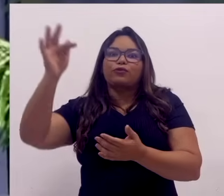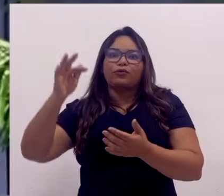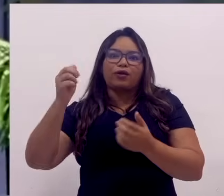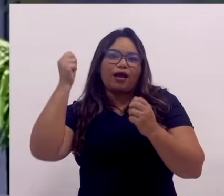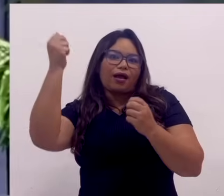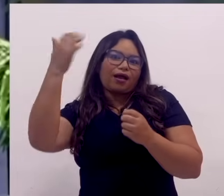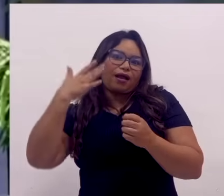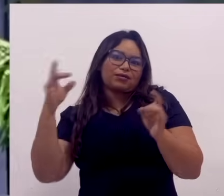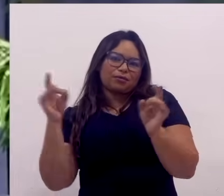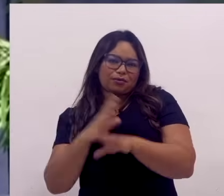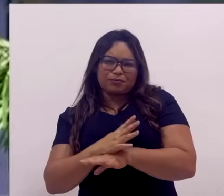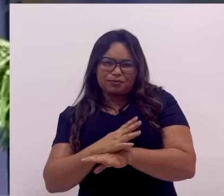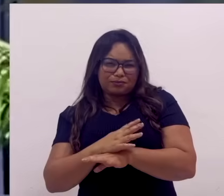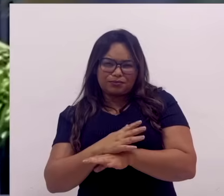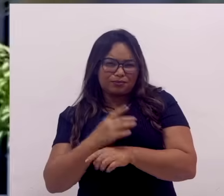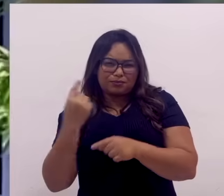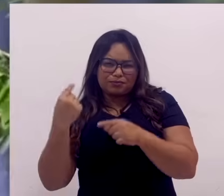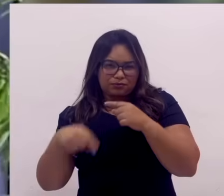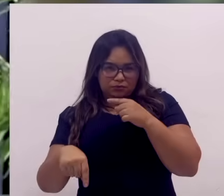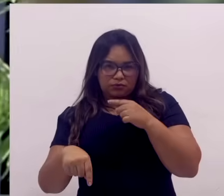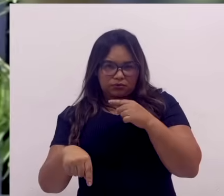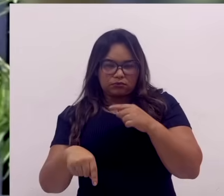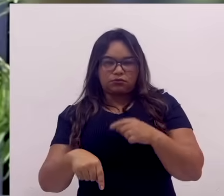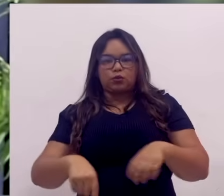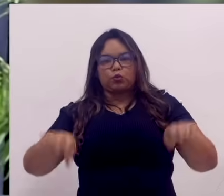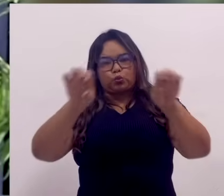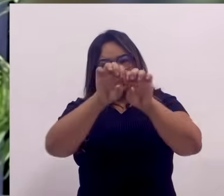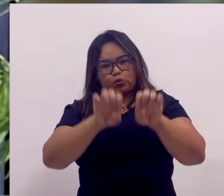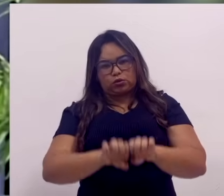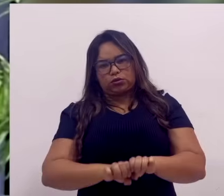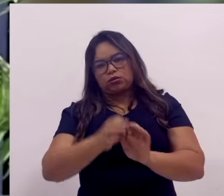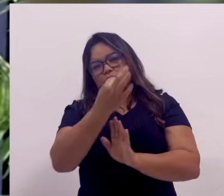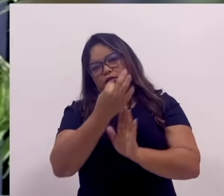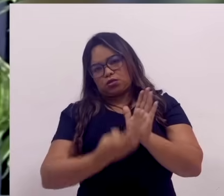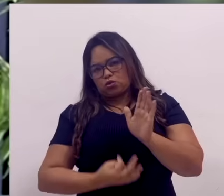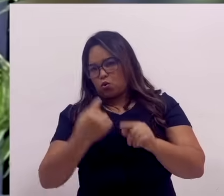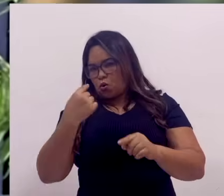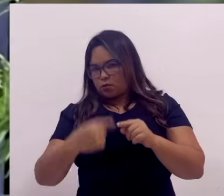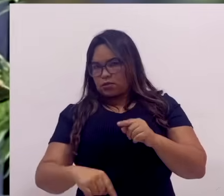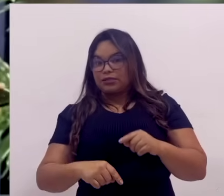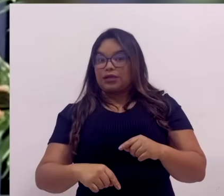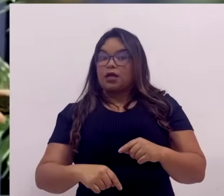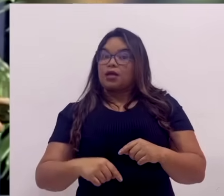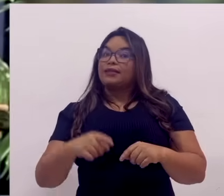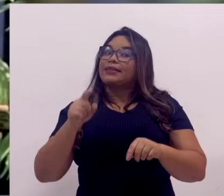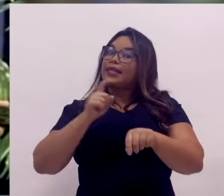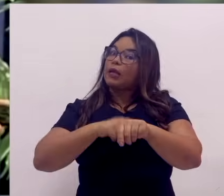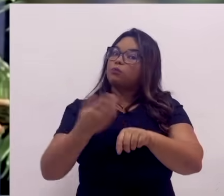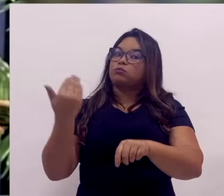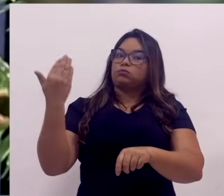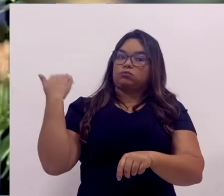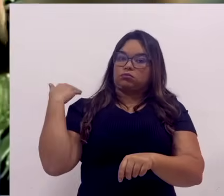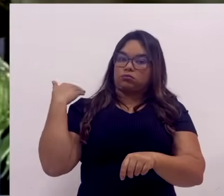Isso violaria não só a terminologia, mas também a estrutura onde o texto é mencionado.